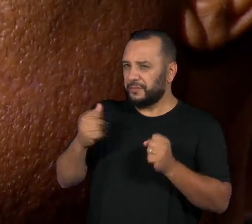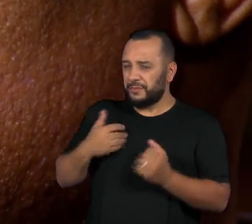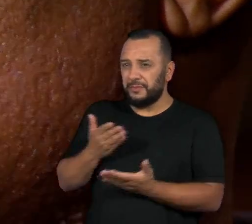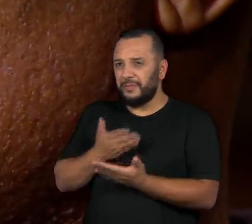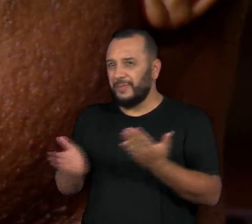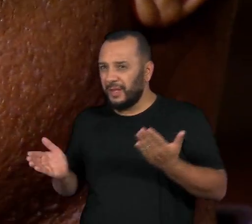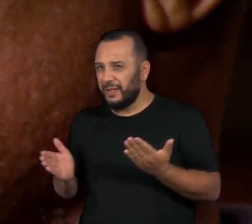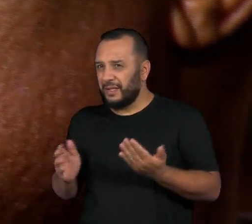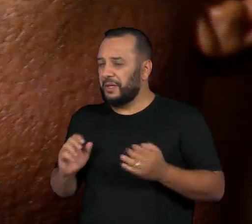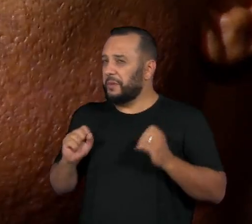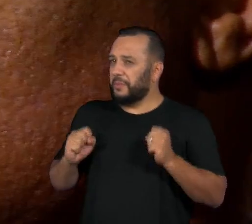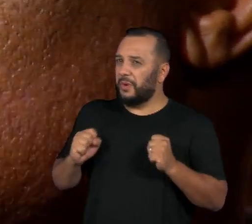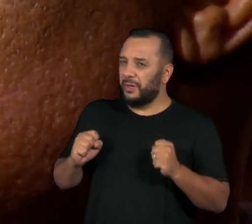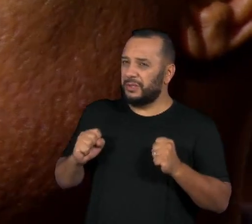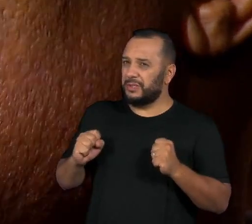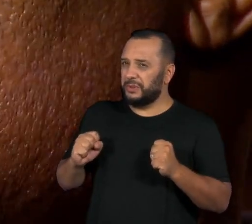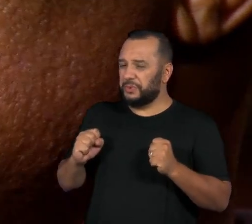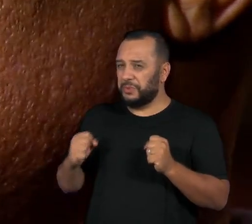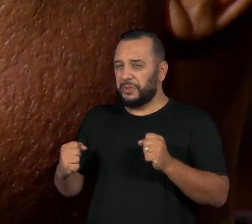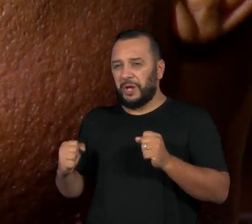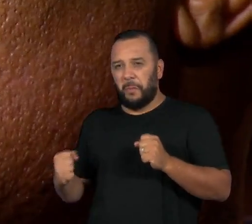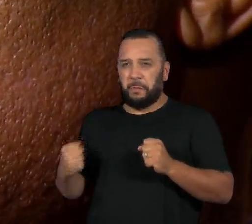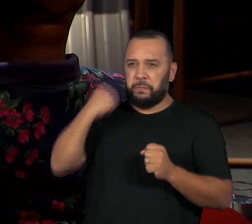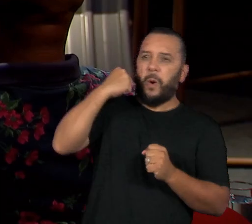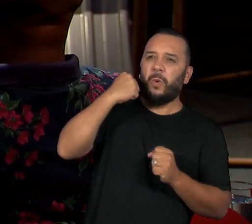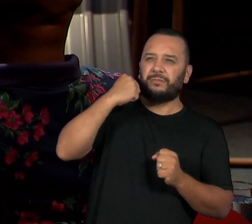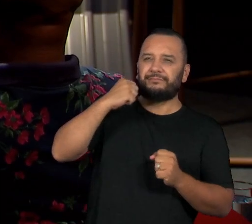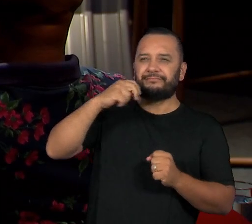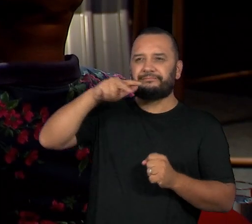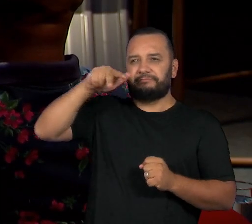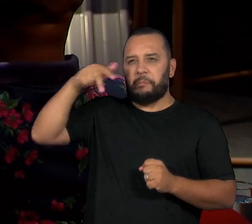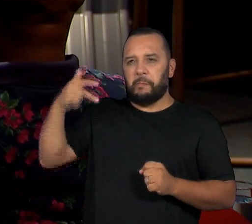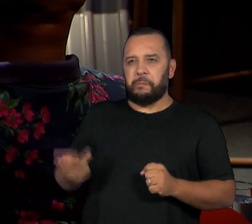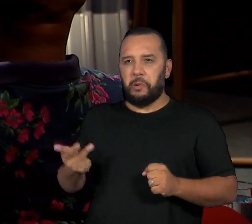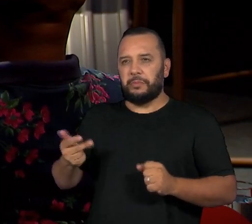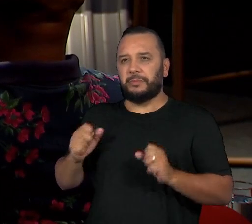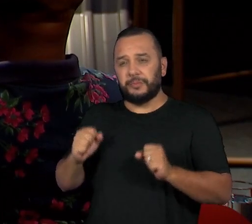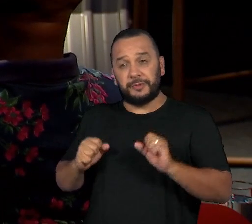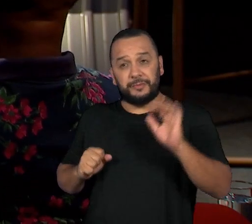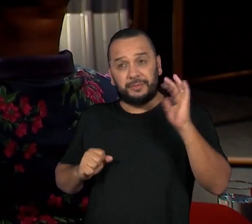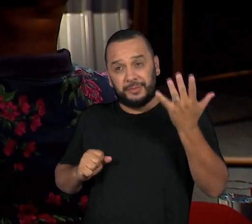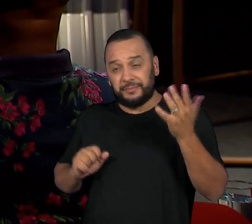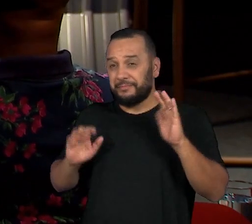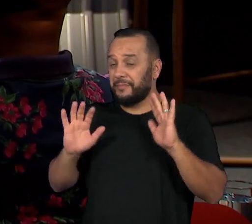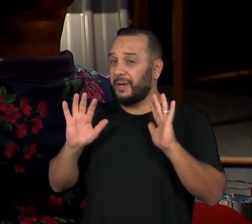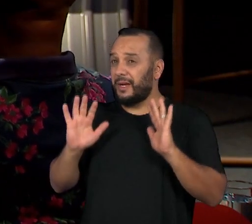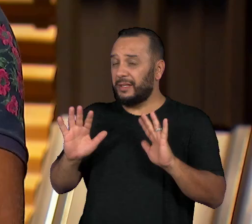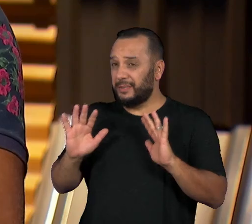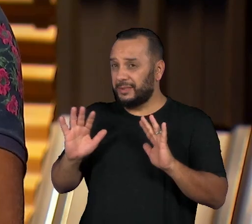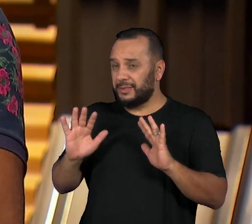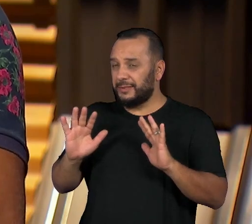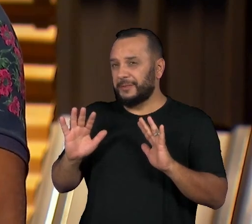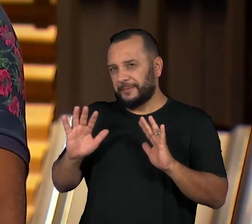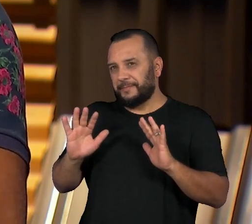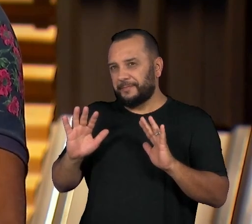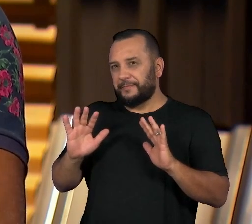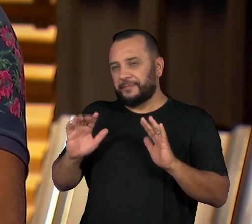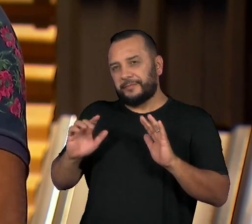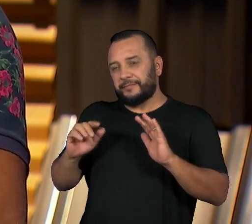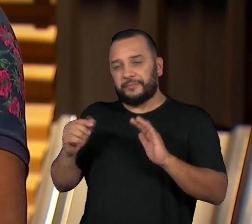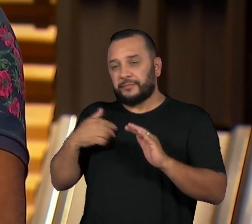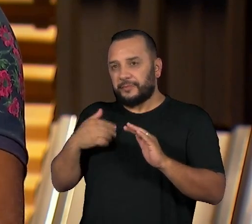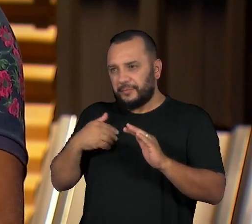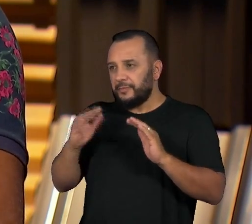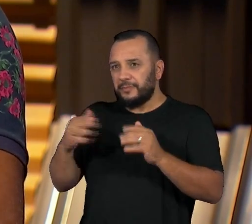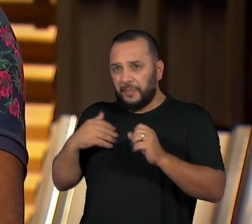perder, posso ser nocauteado e tal. Mas... E o resto depois do primeiro